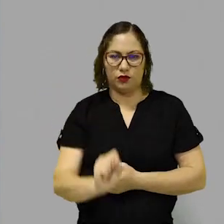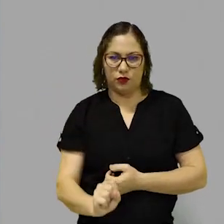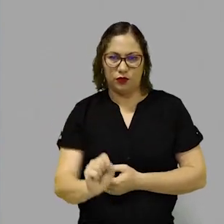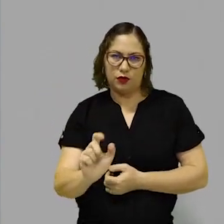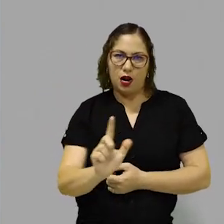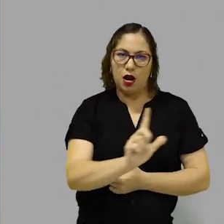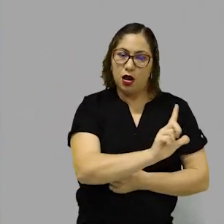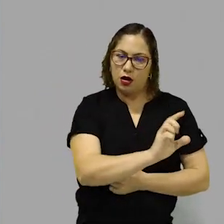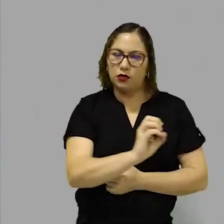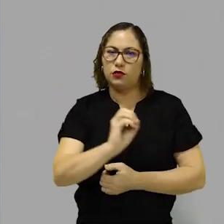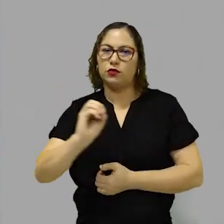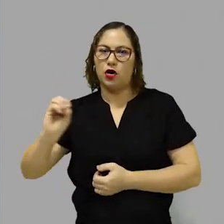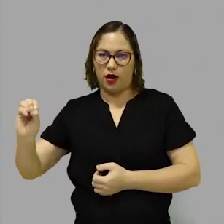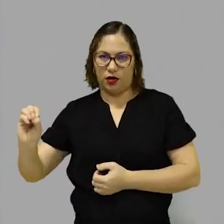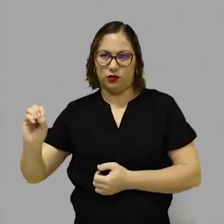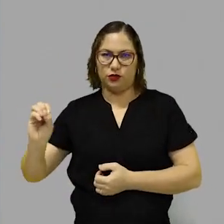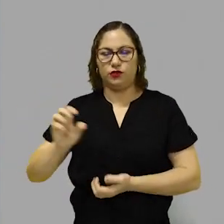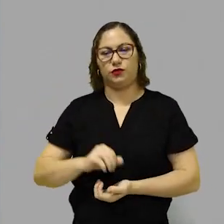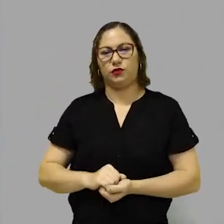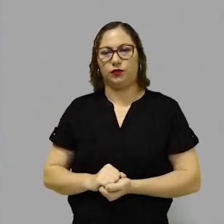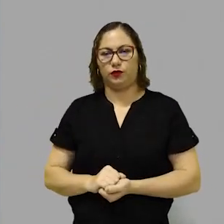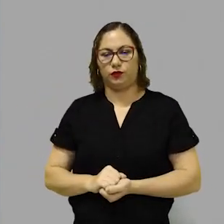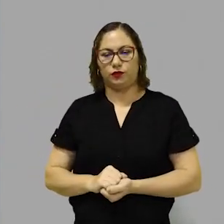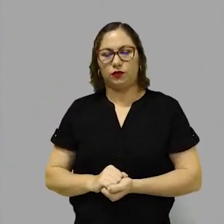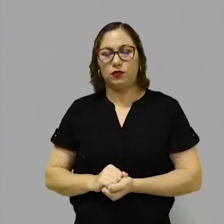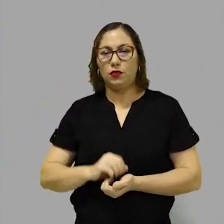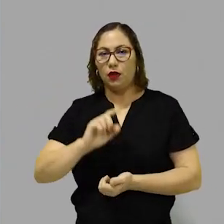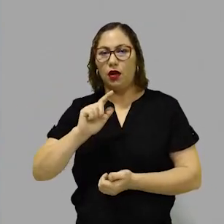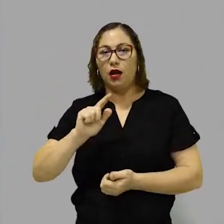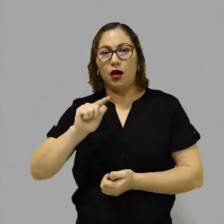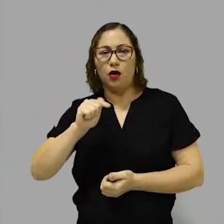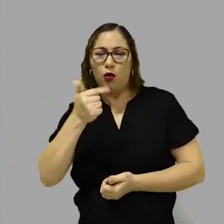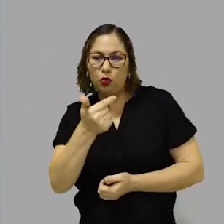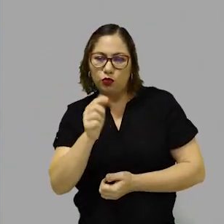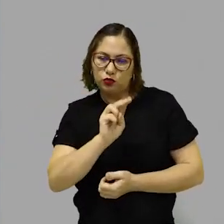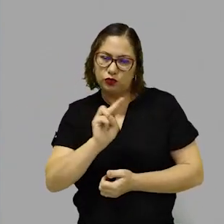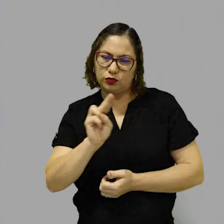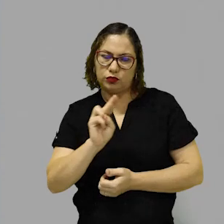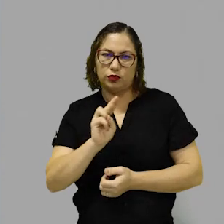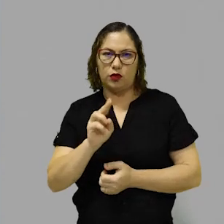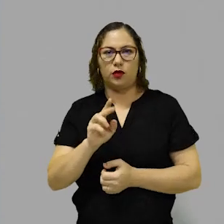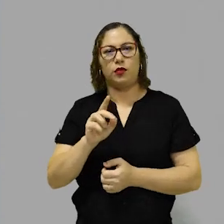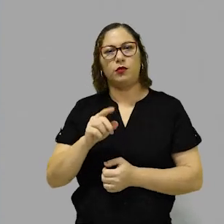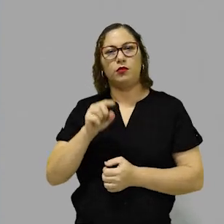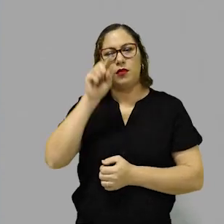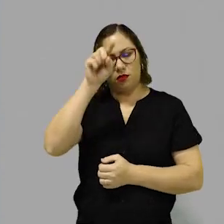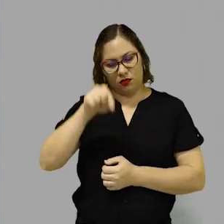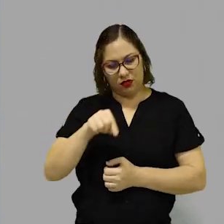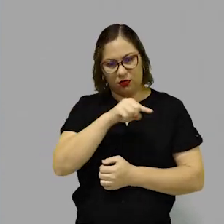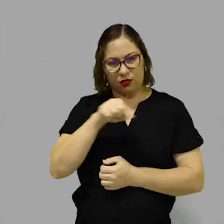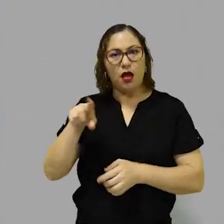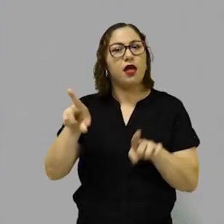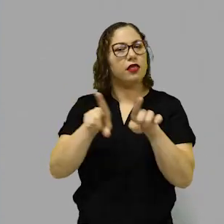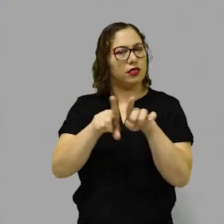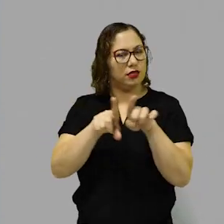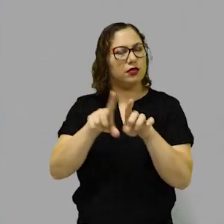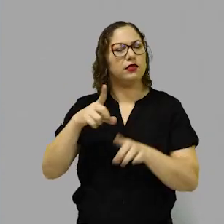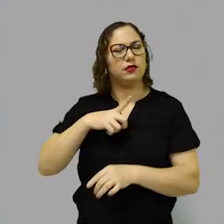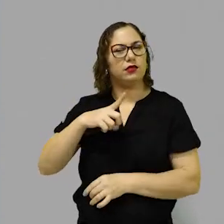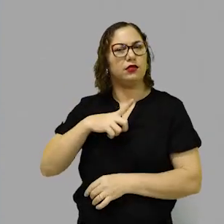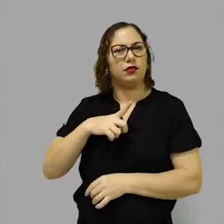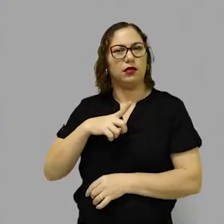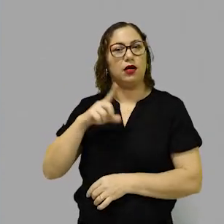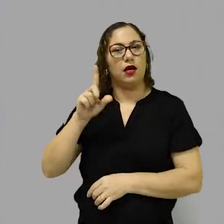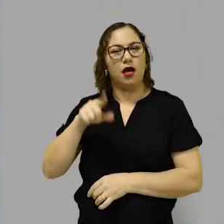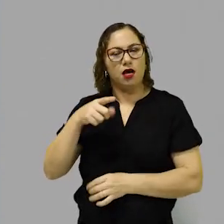e oeste. Agora, alguns outros nomes que os pontos cardeais também recebem, porque isso